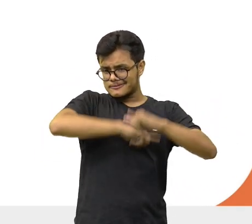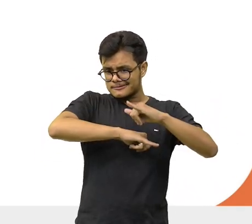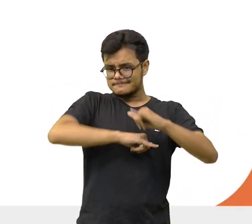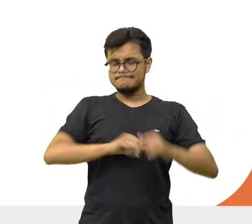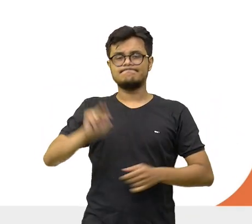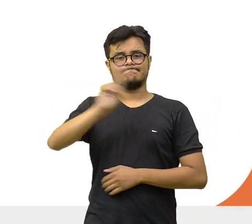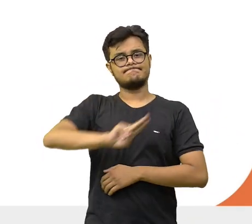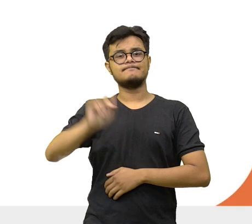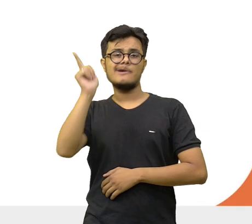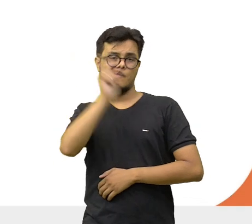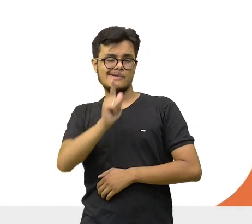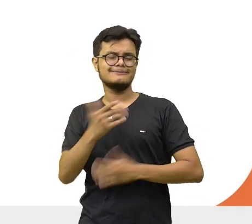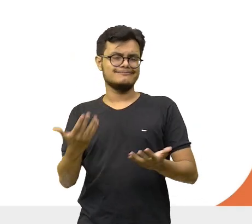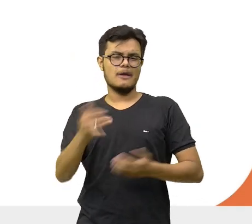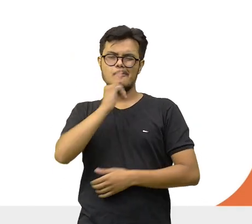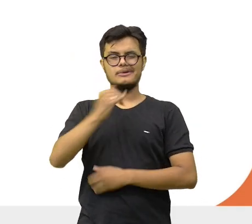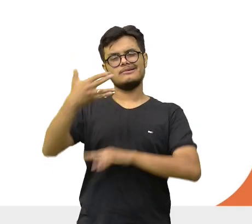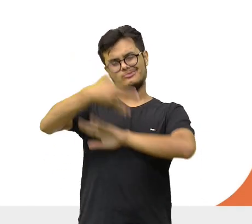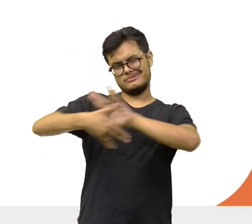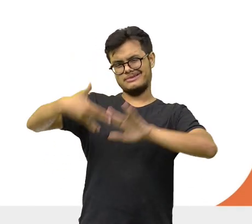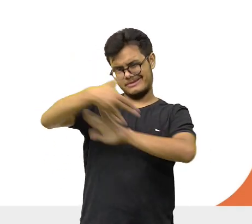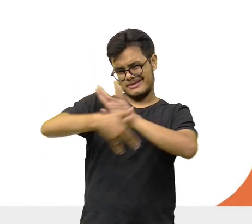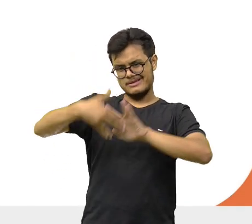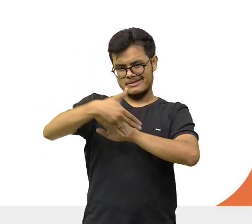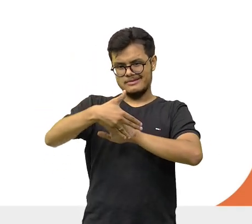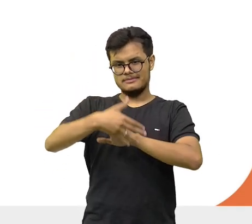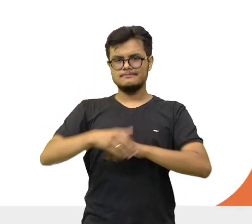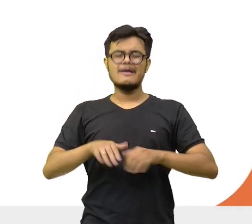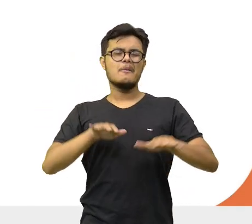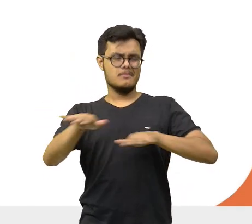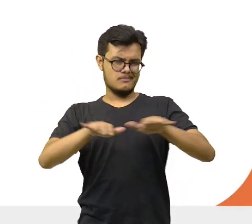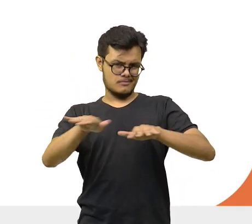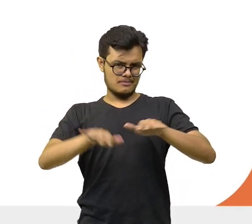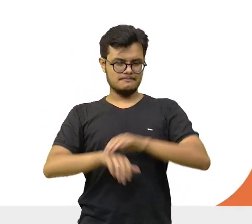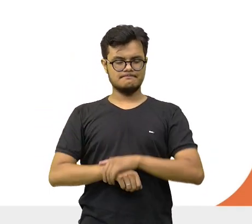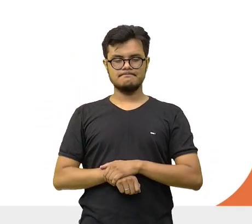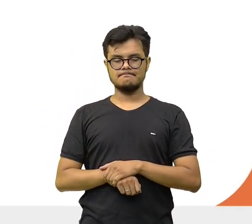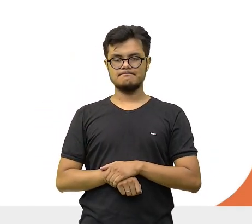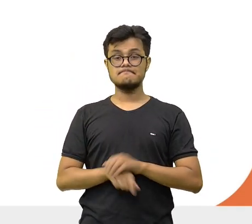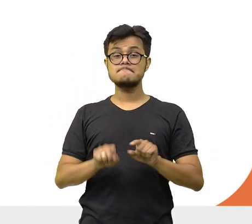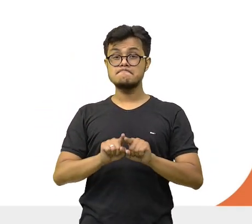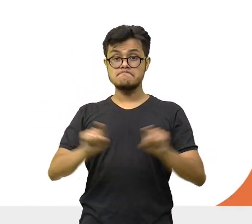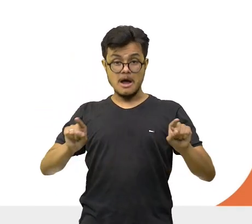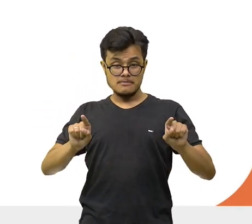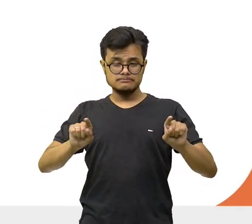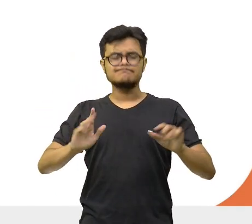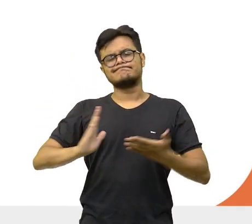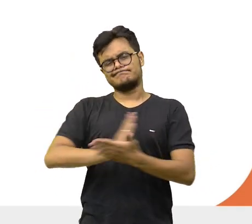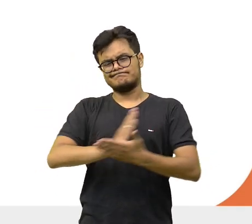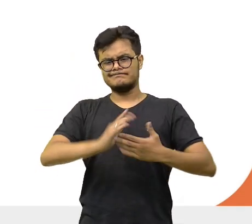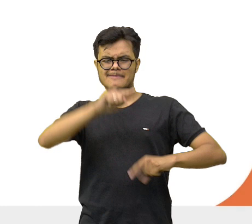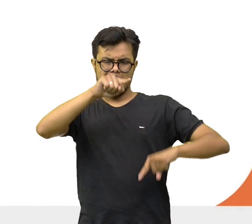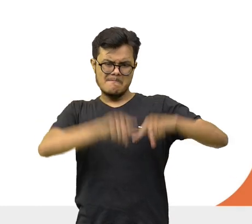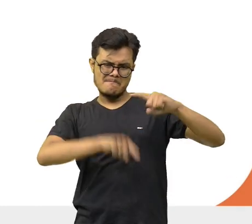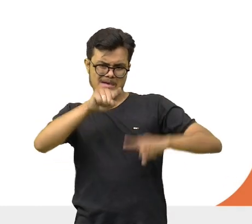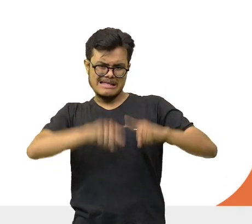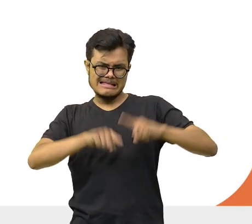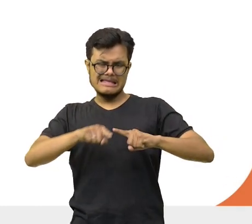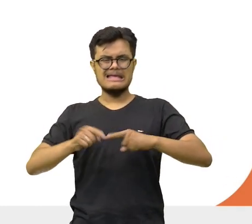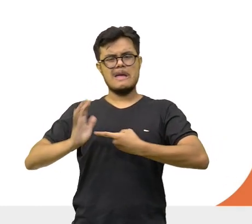caso dos trens a vapor, energia de movimento. Só que todo o equipamento da máquina